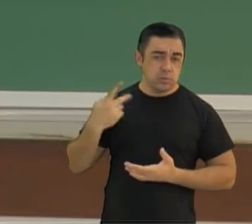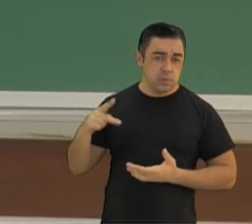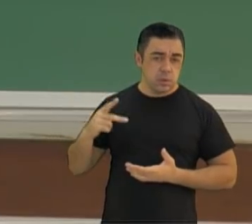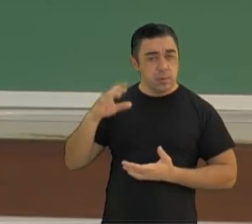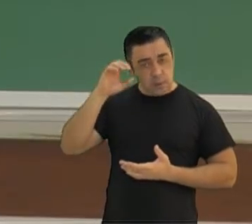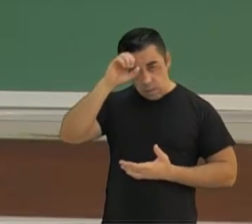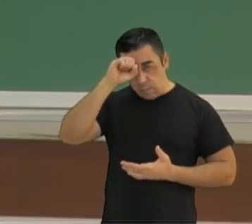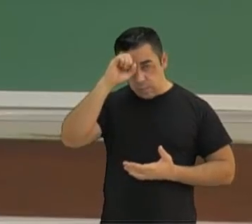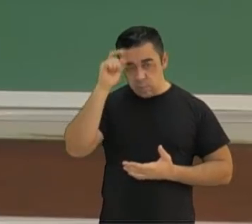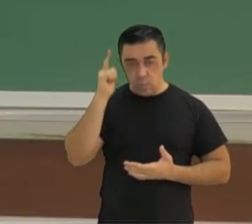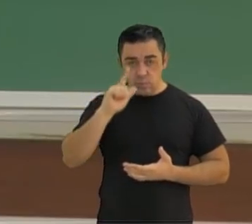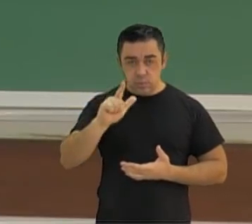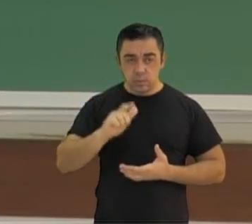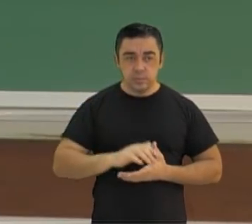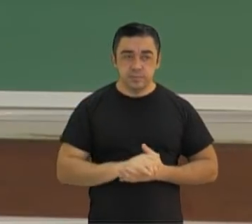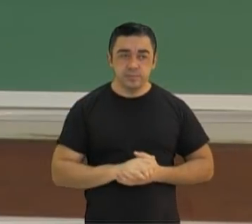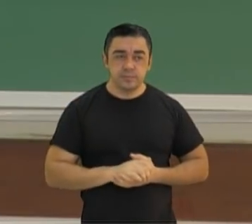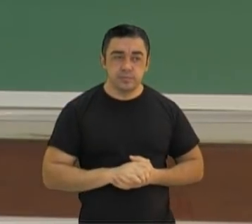aprendeu.